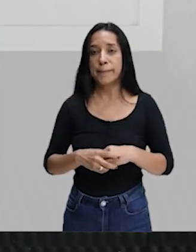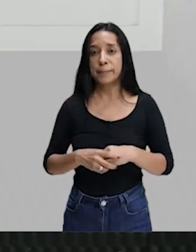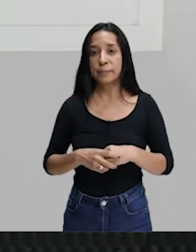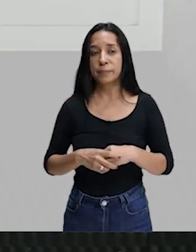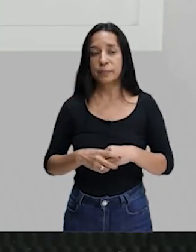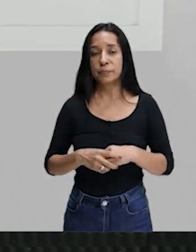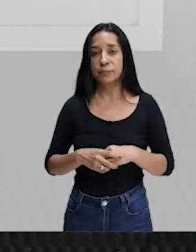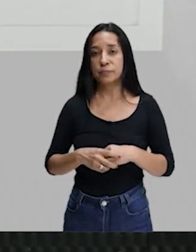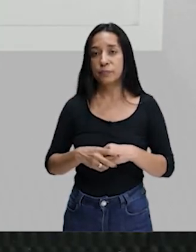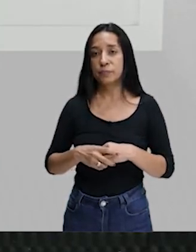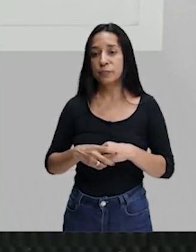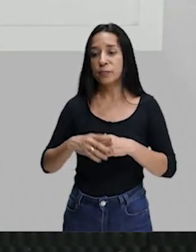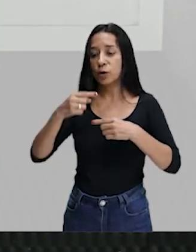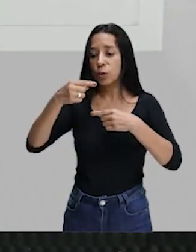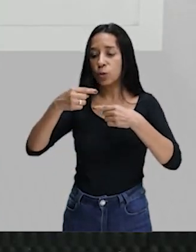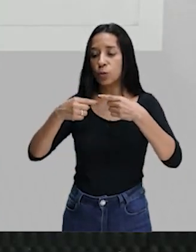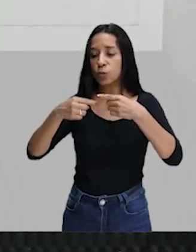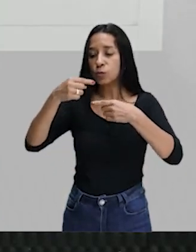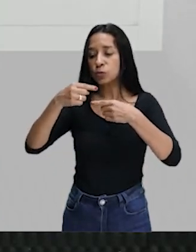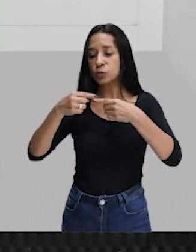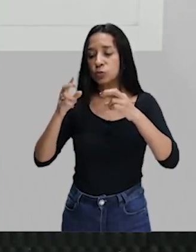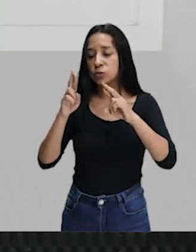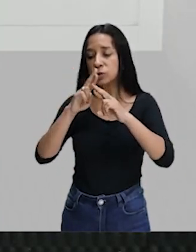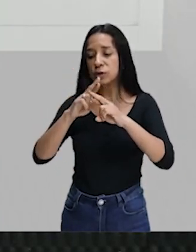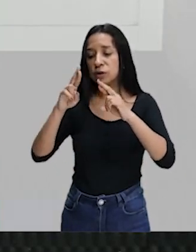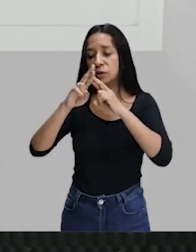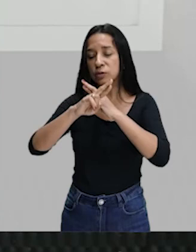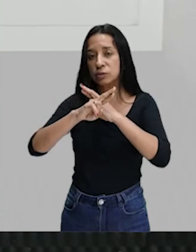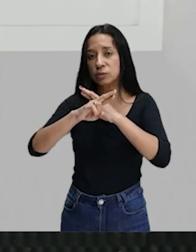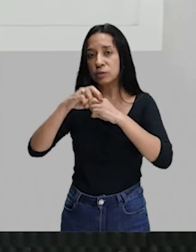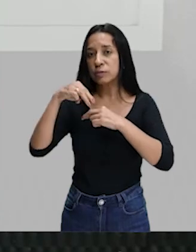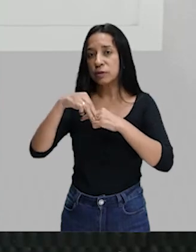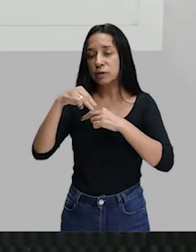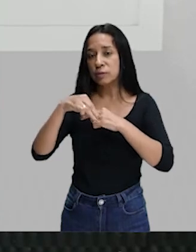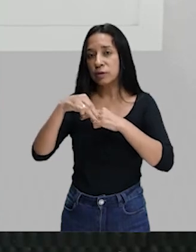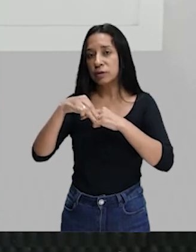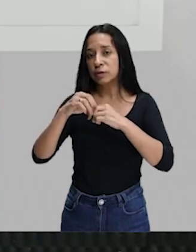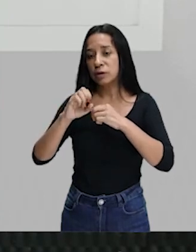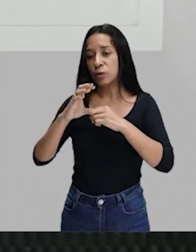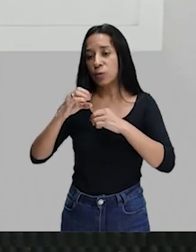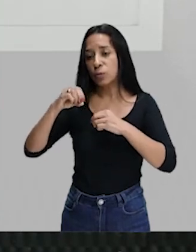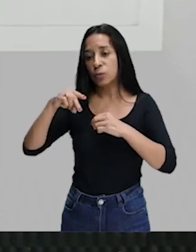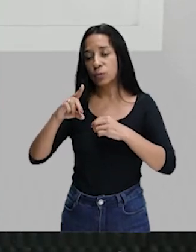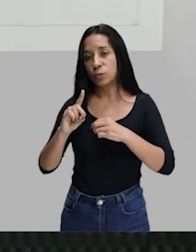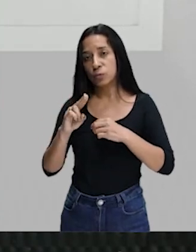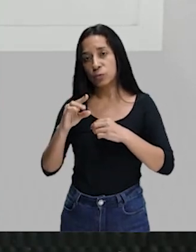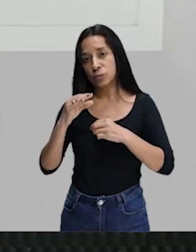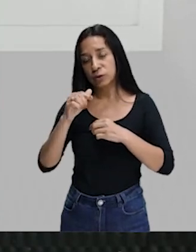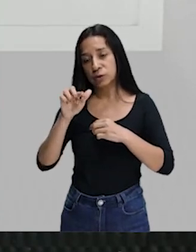Então, essas são as duas relações matemáticas. Então, com essas duas relações e com a condução,